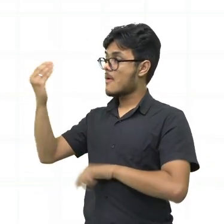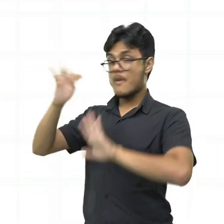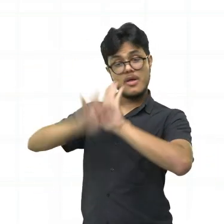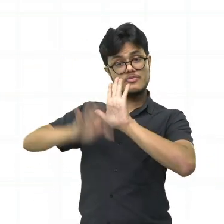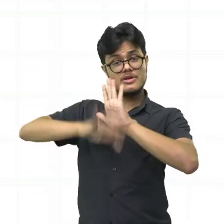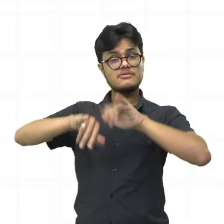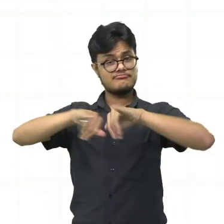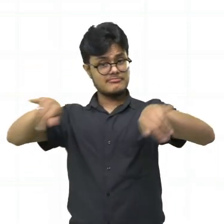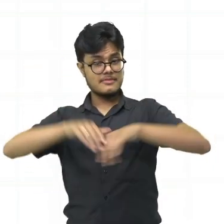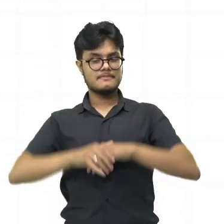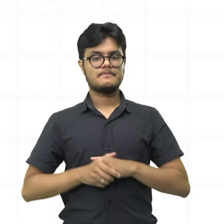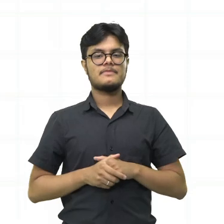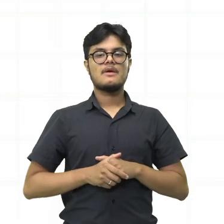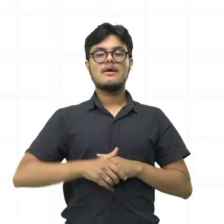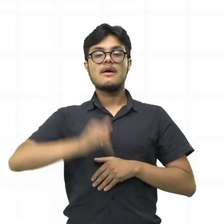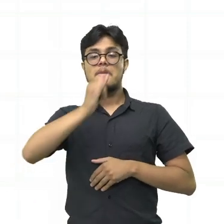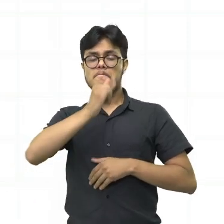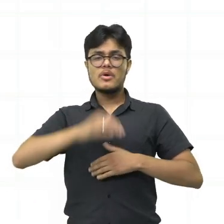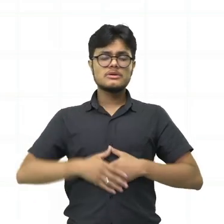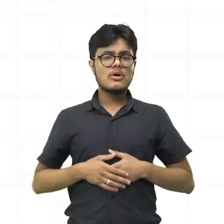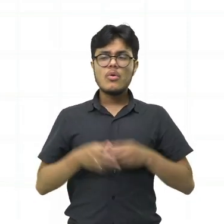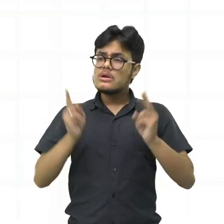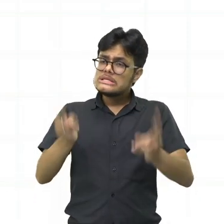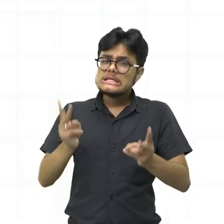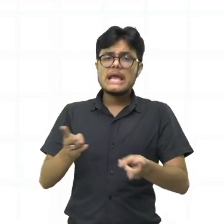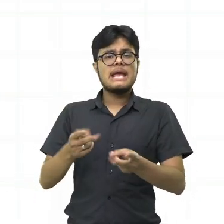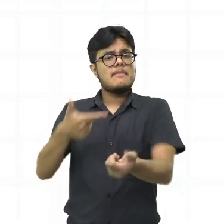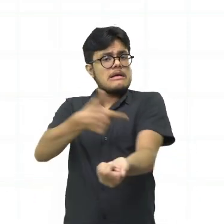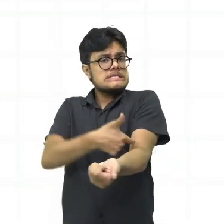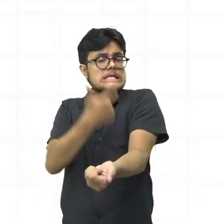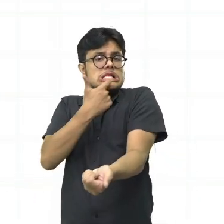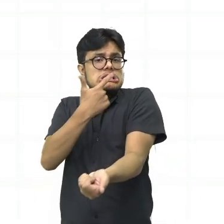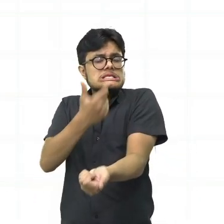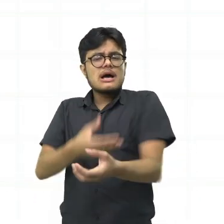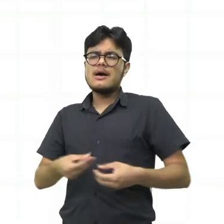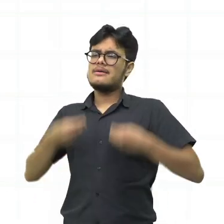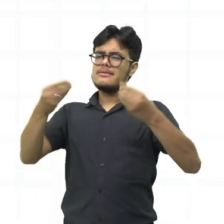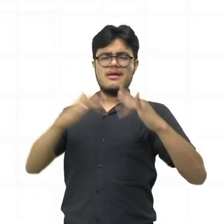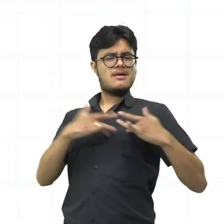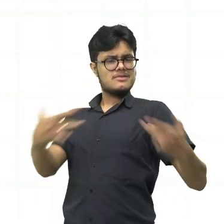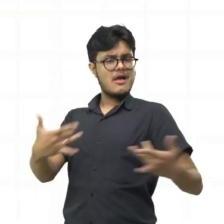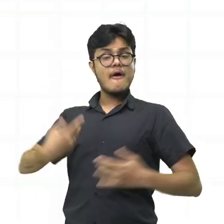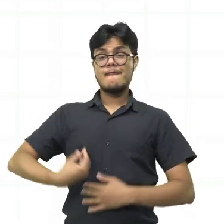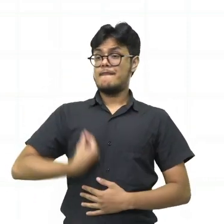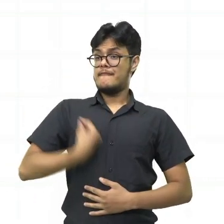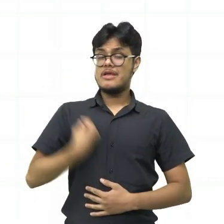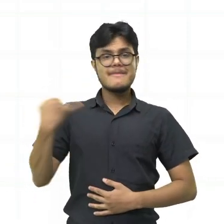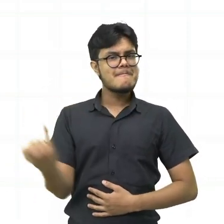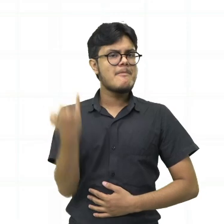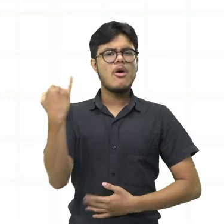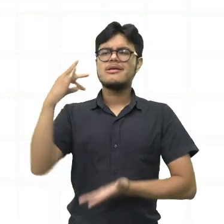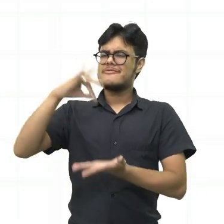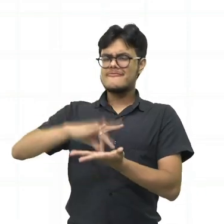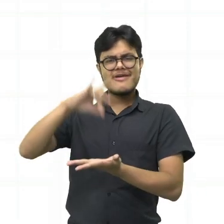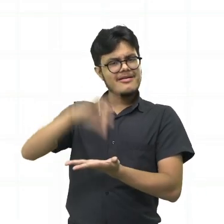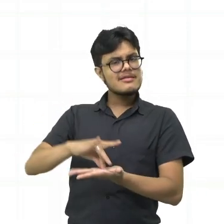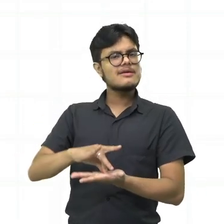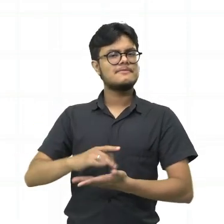publicitário. A campanha, né? Doe sangue. Toda vida é importante para